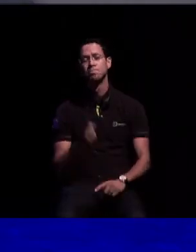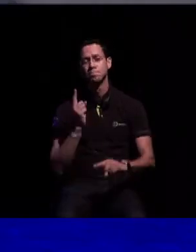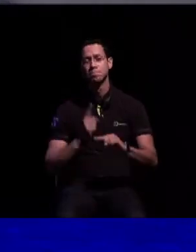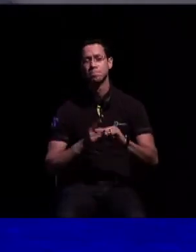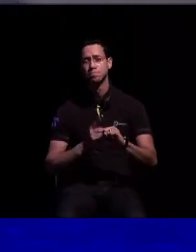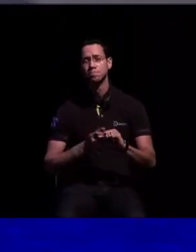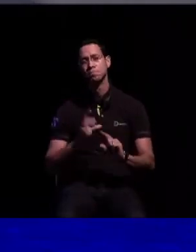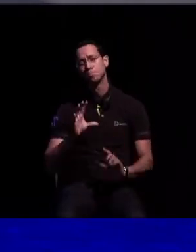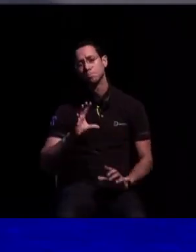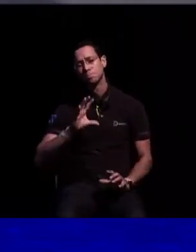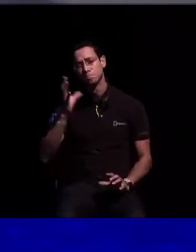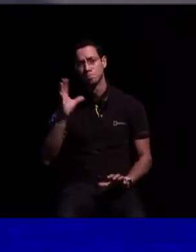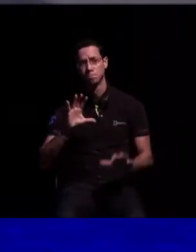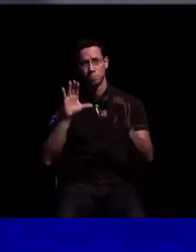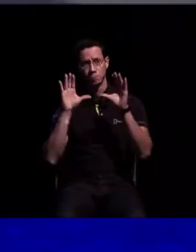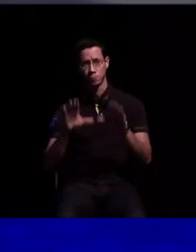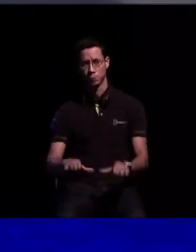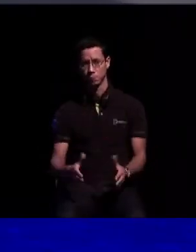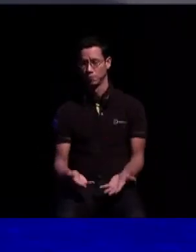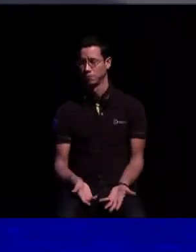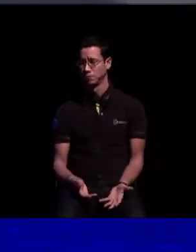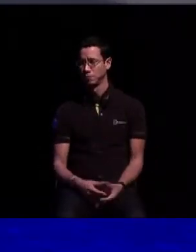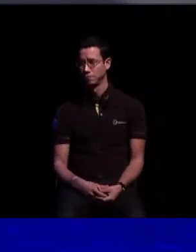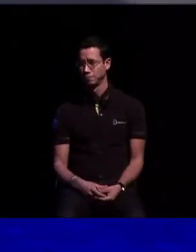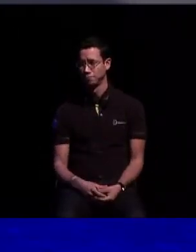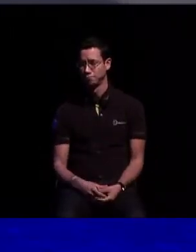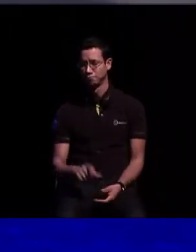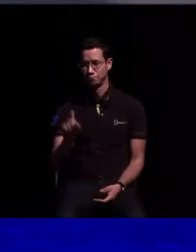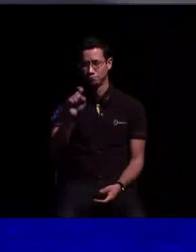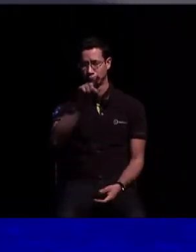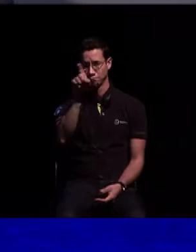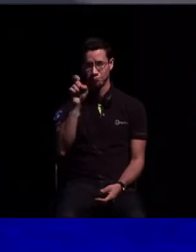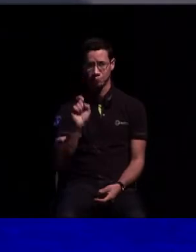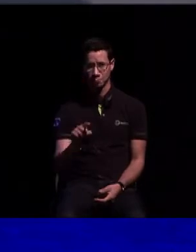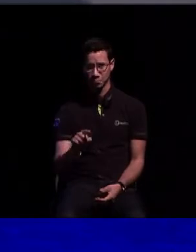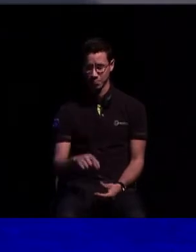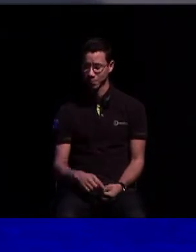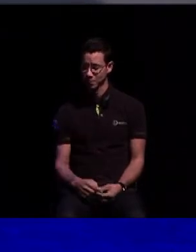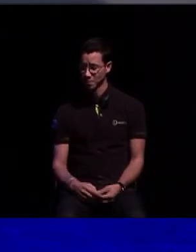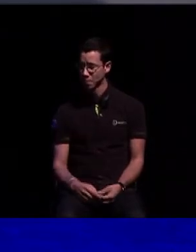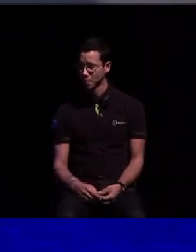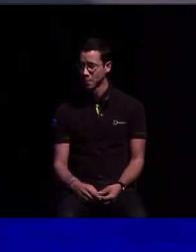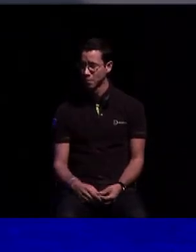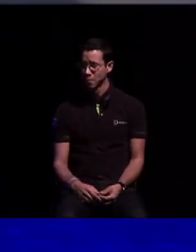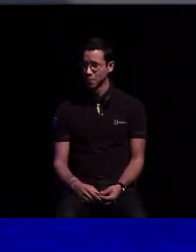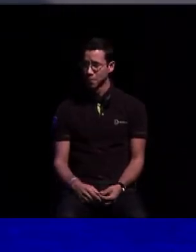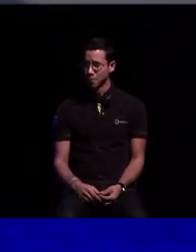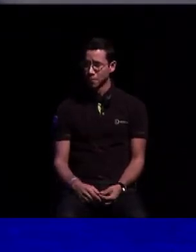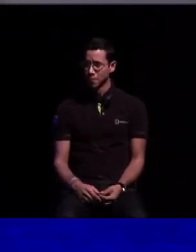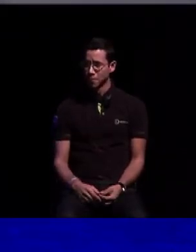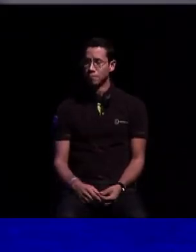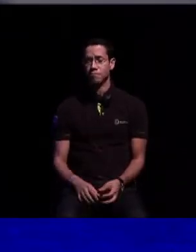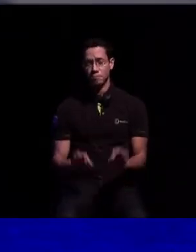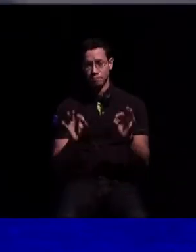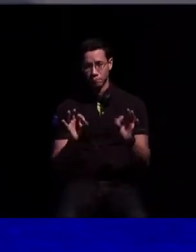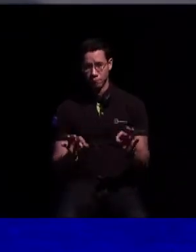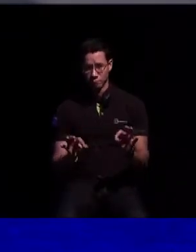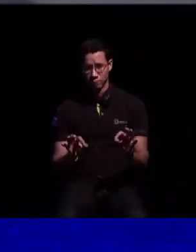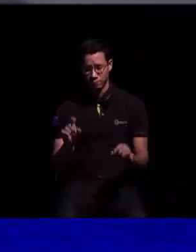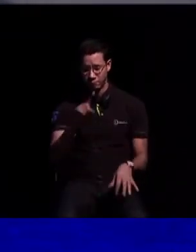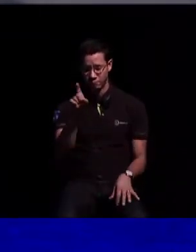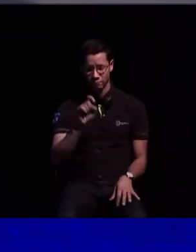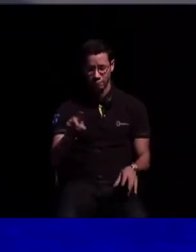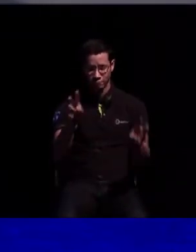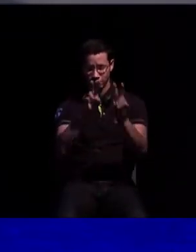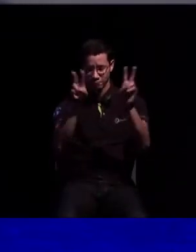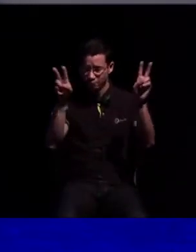acontece desse modo? Não? Isso é um enigma, né? Isso é um mistério. Né? E é exatamente sobre esse mistério que eu